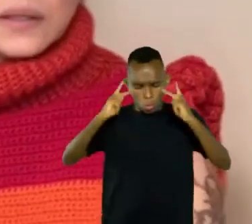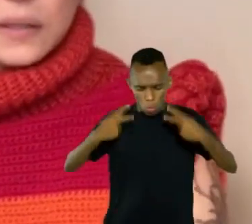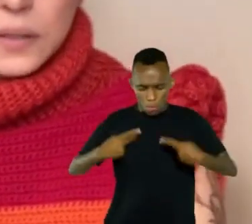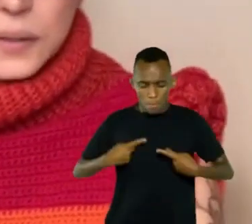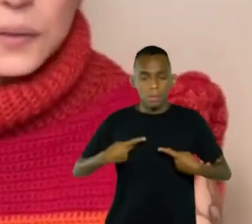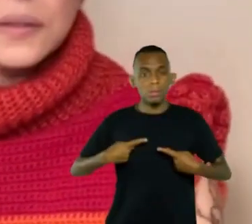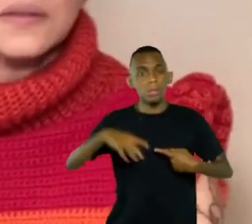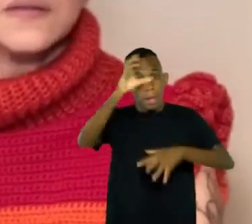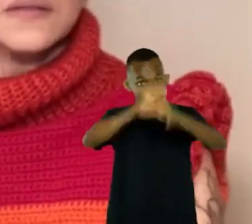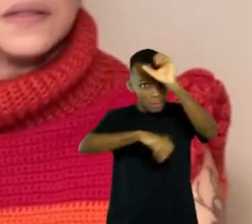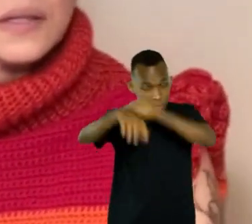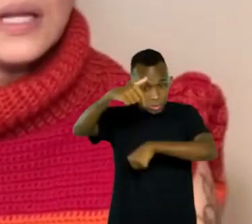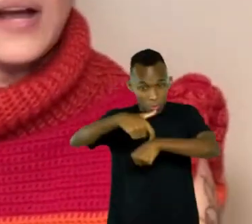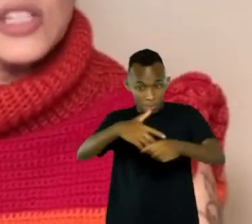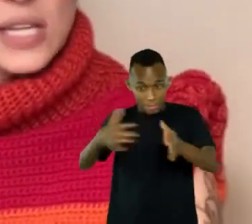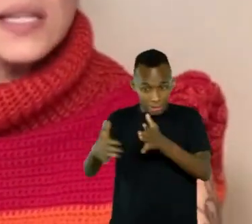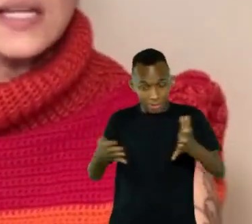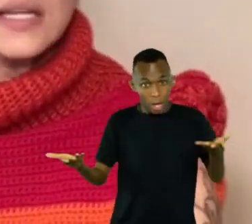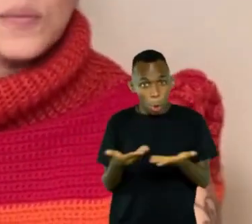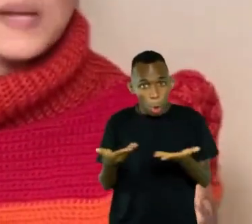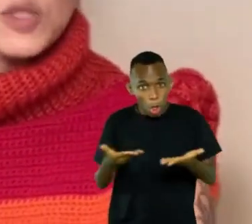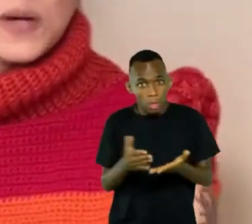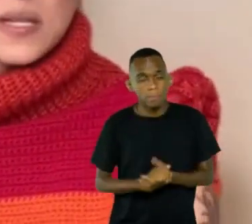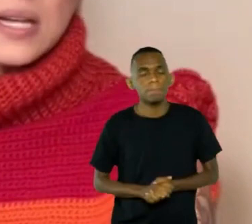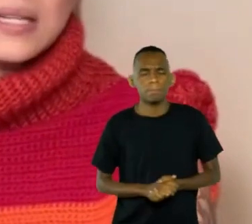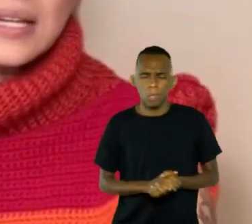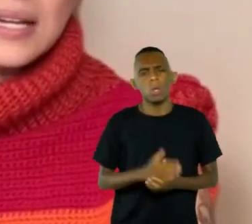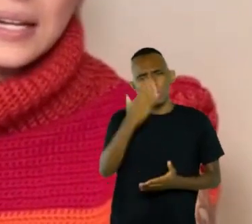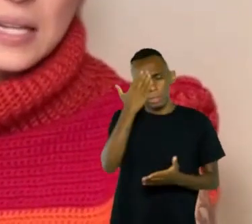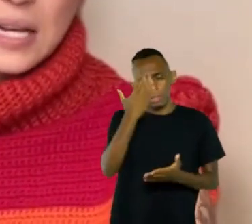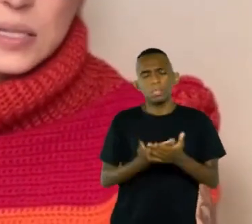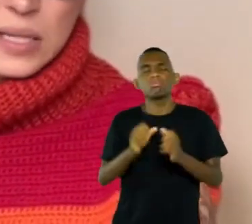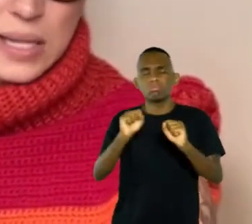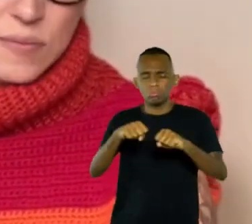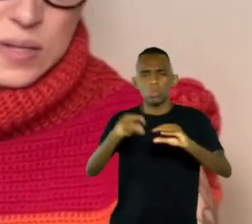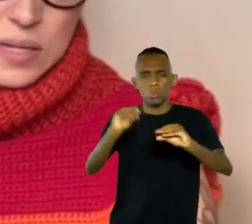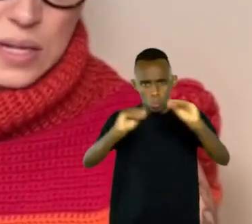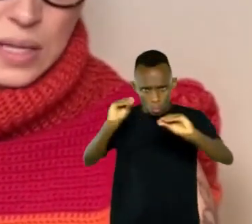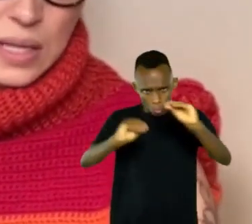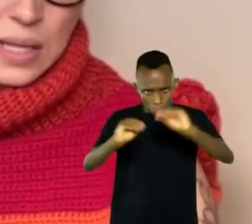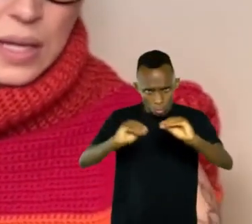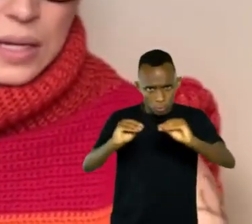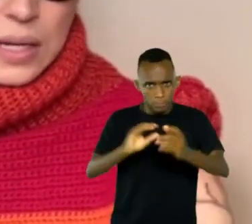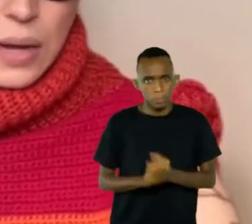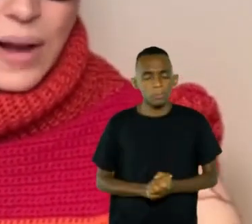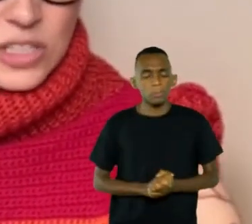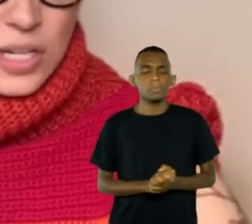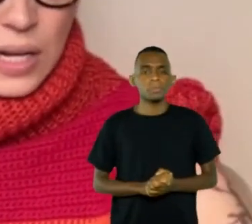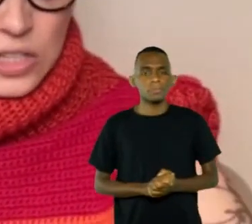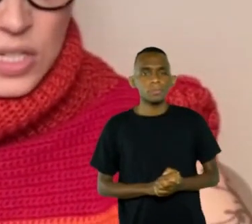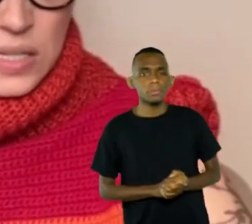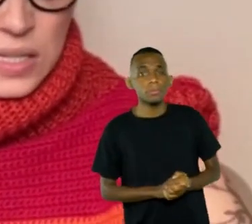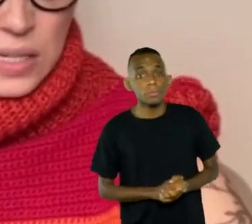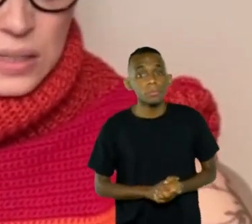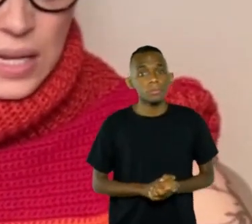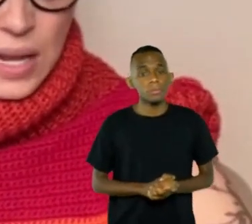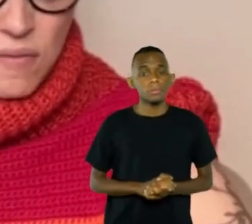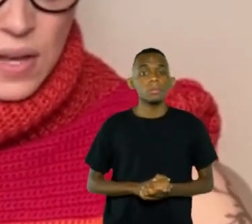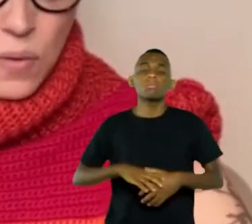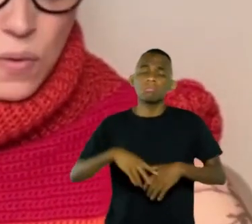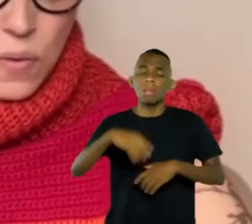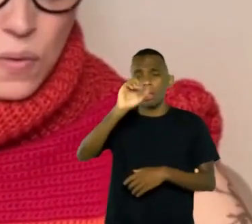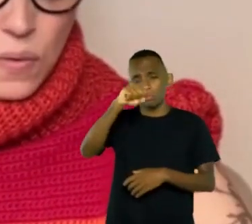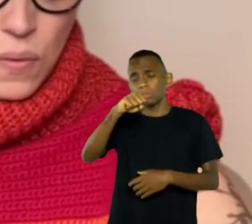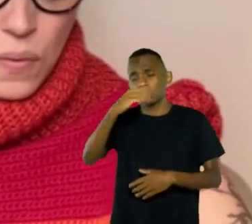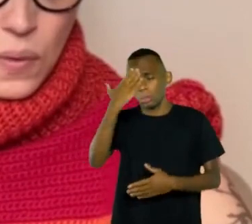nestes tempos? Eu acho que sim. Um beijo para você, Adriana. Delícia ter você aqui. Eu acho que sim, tem